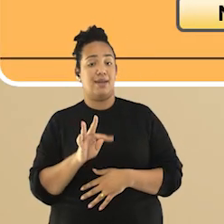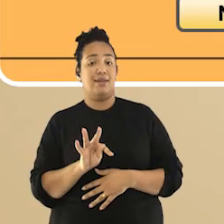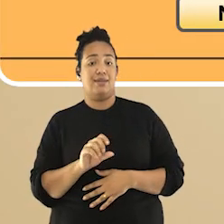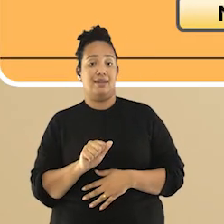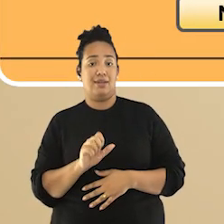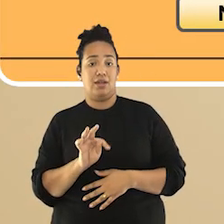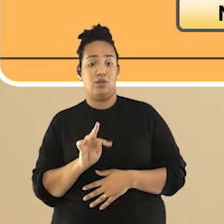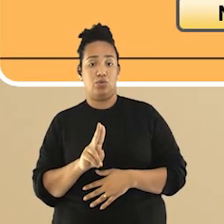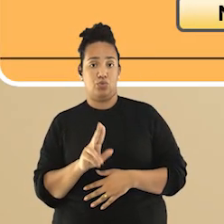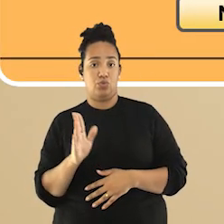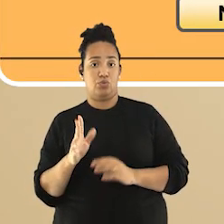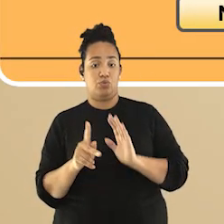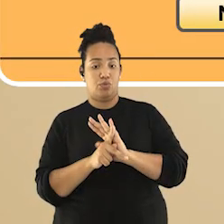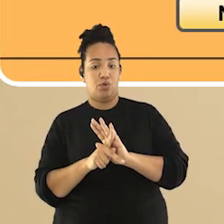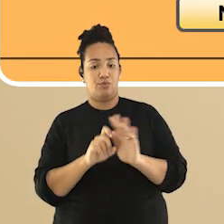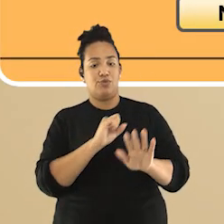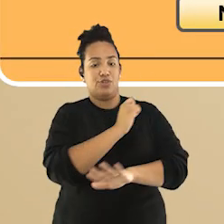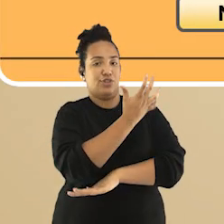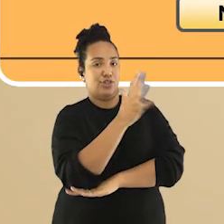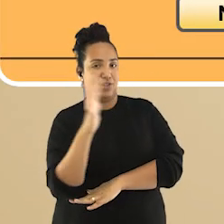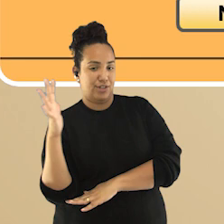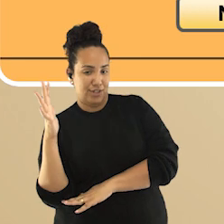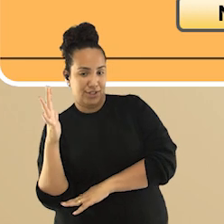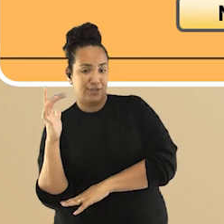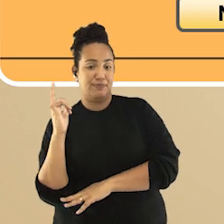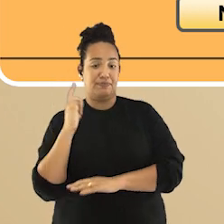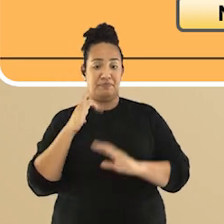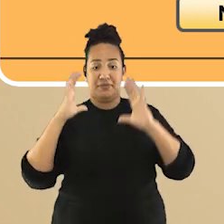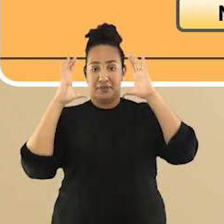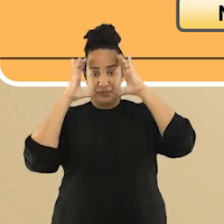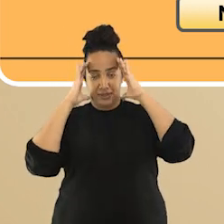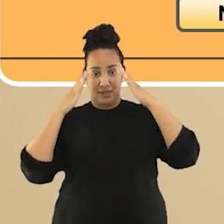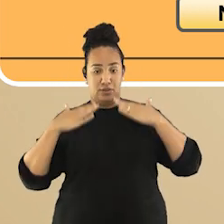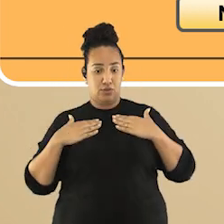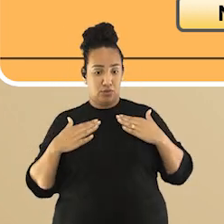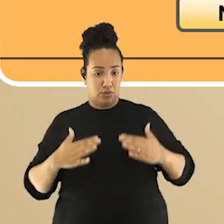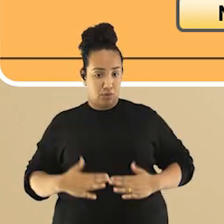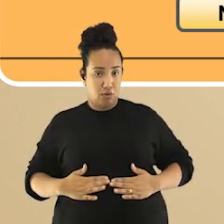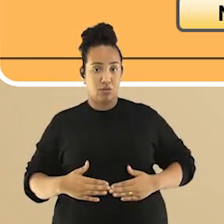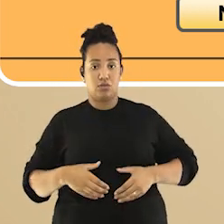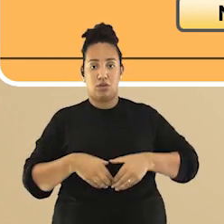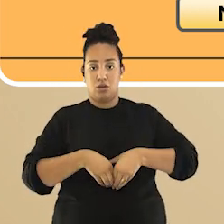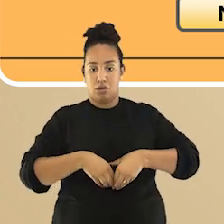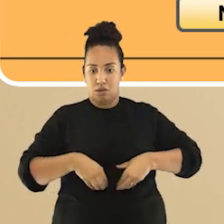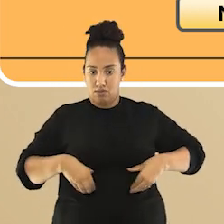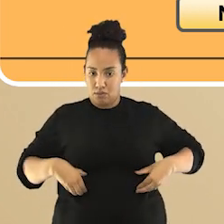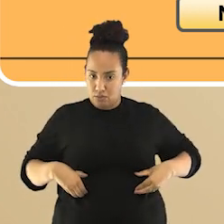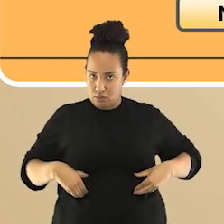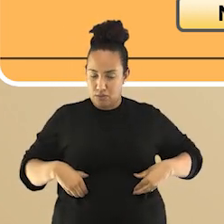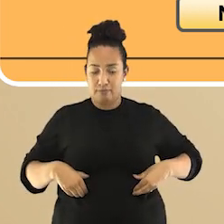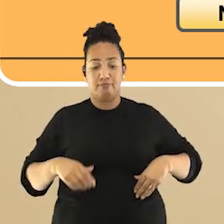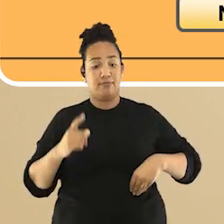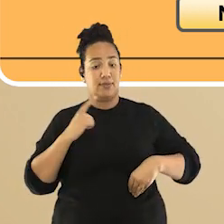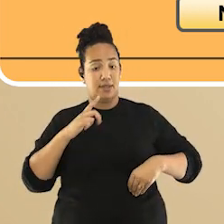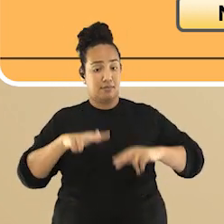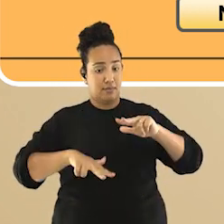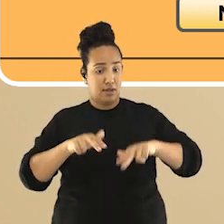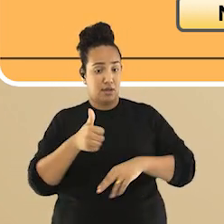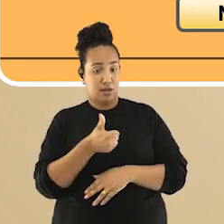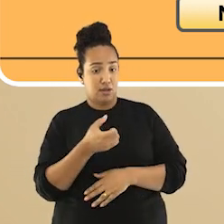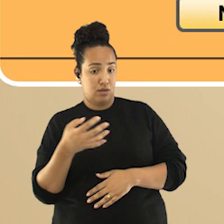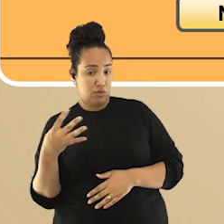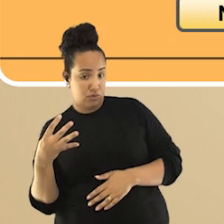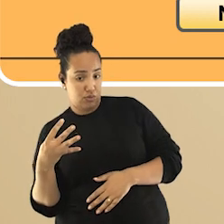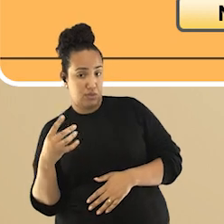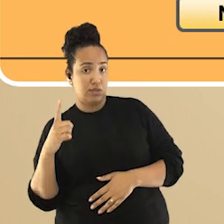em cabeça, tórax e abdômen. Ele possui 14 patas e 4 antenas, sendo que 2 ficam bem escondidas, por isso a gente só está vendo as